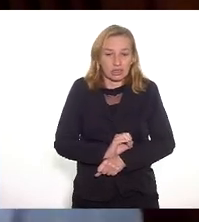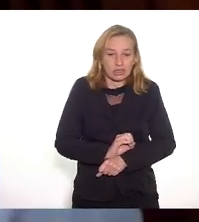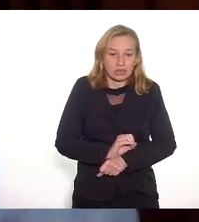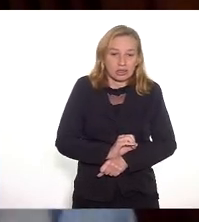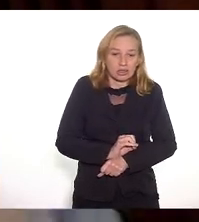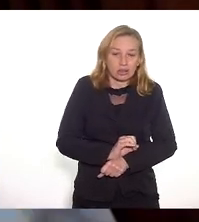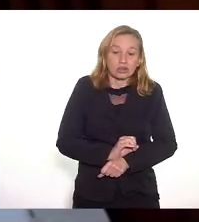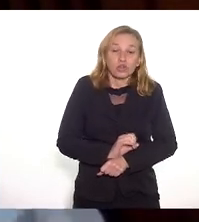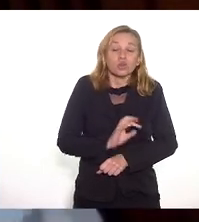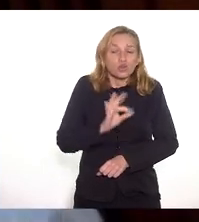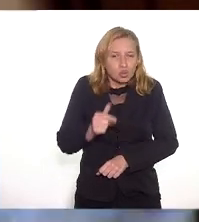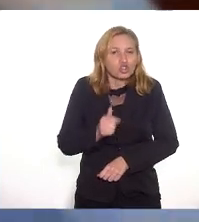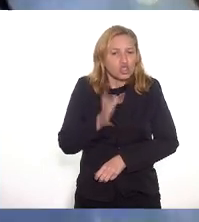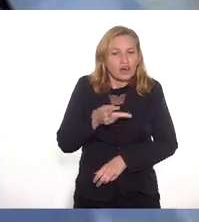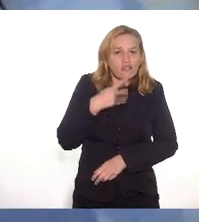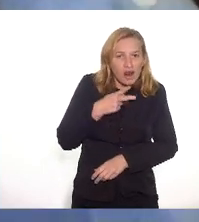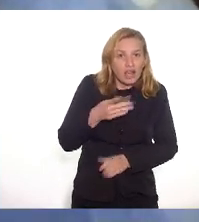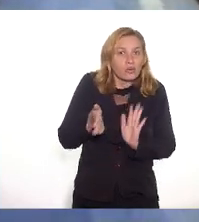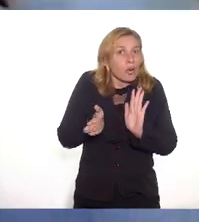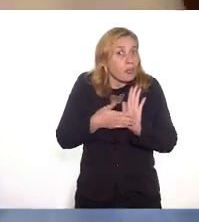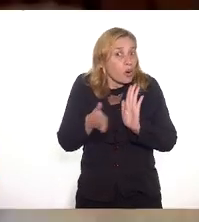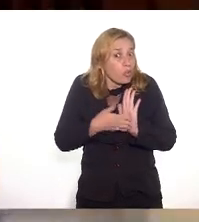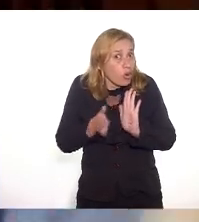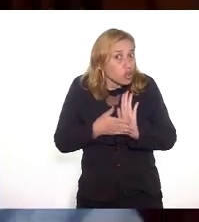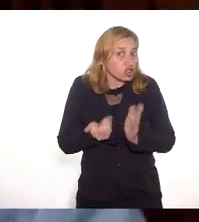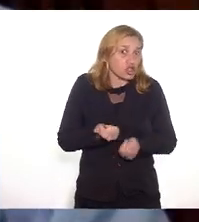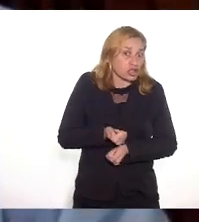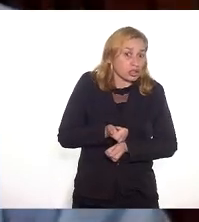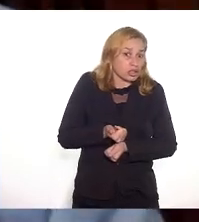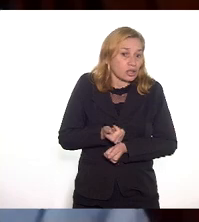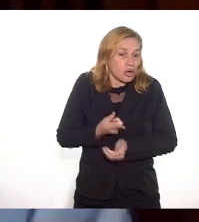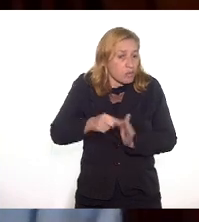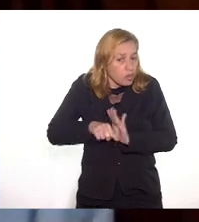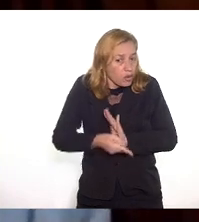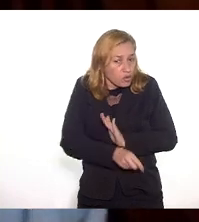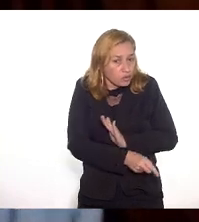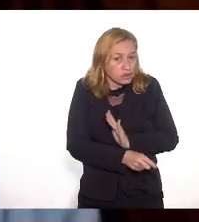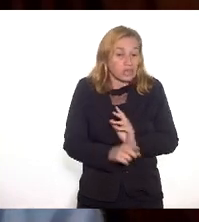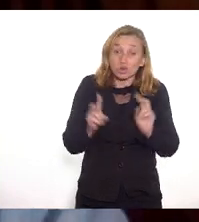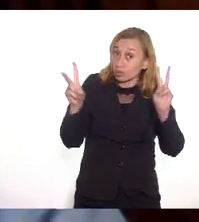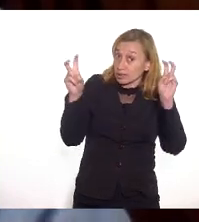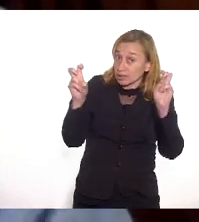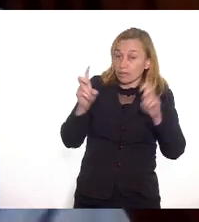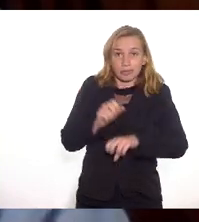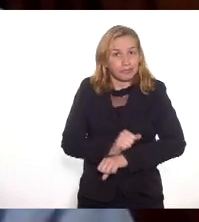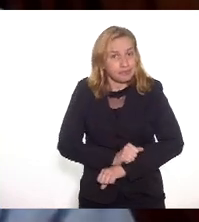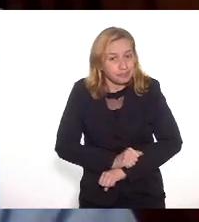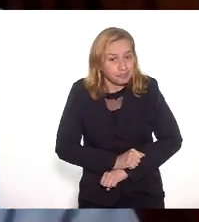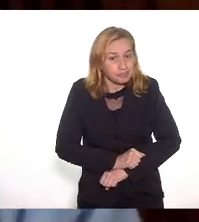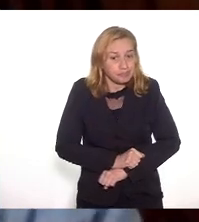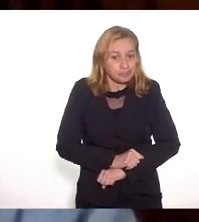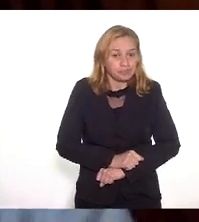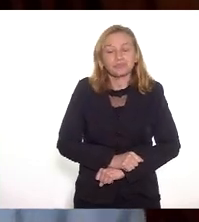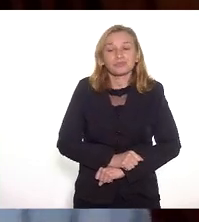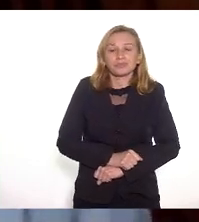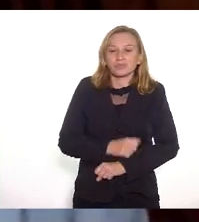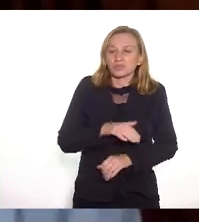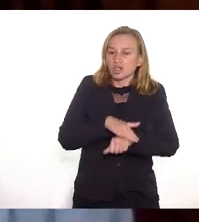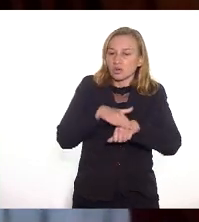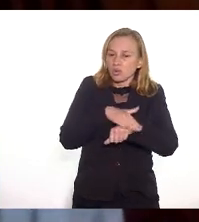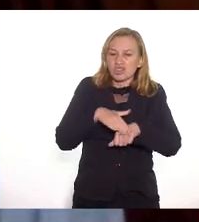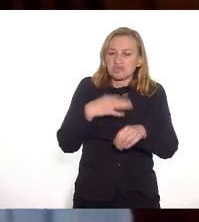já havíamos falado, e de trazer uma proposta um pouco mais aprofundada sobre esse tema. E a conversa